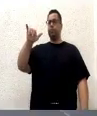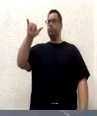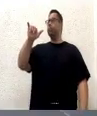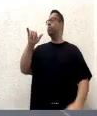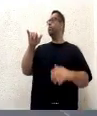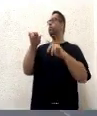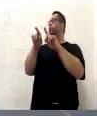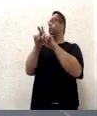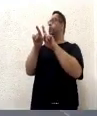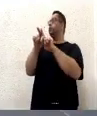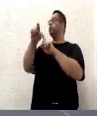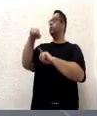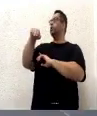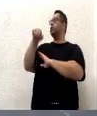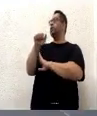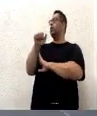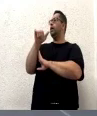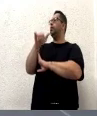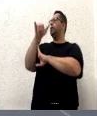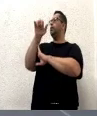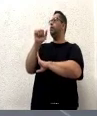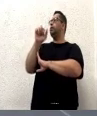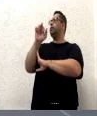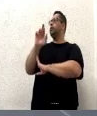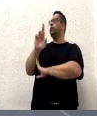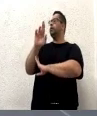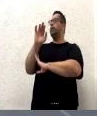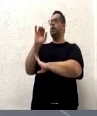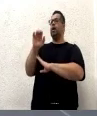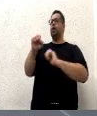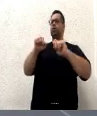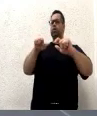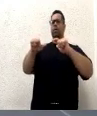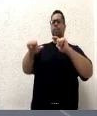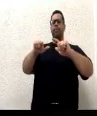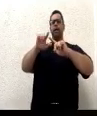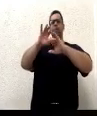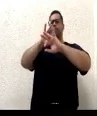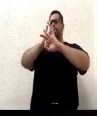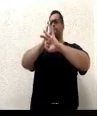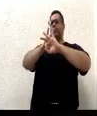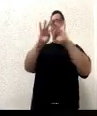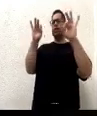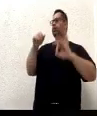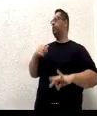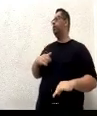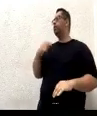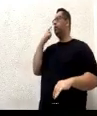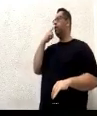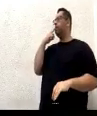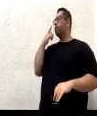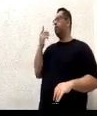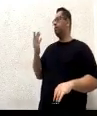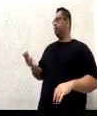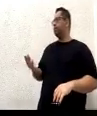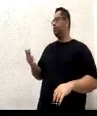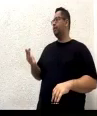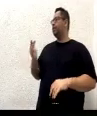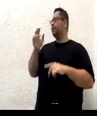trabalho. Tenho acompanhado também o trabalho da Nayara, também, de vigilância. Excelente,